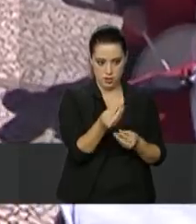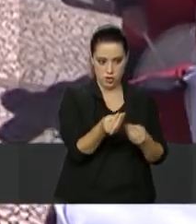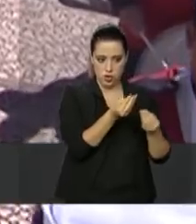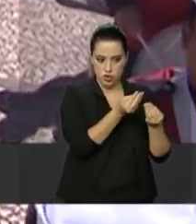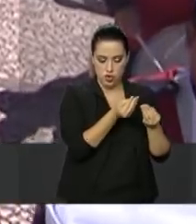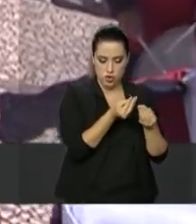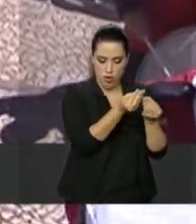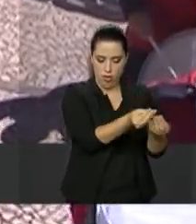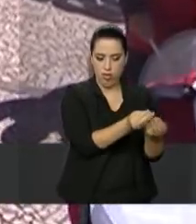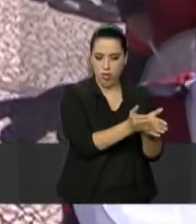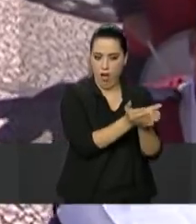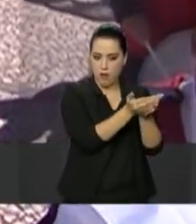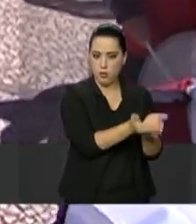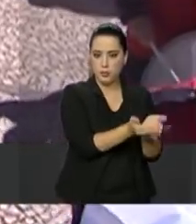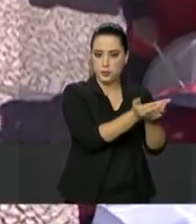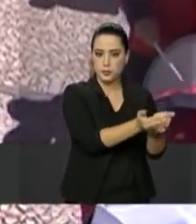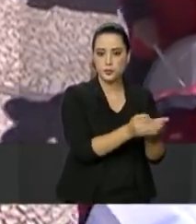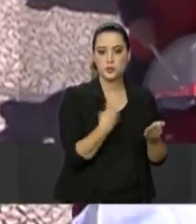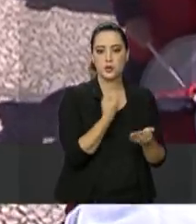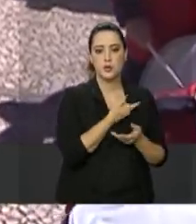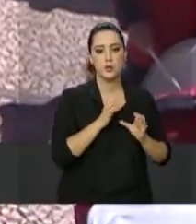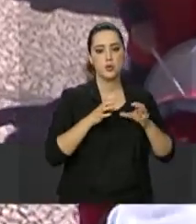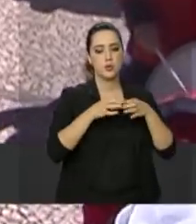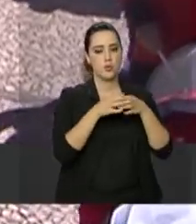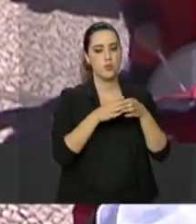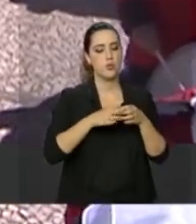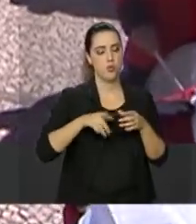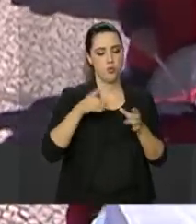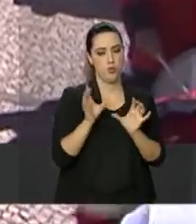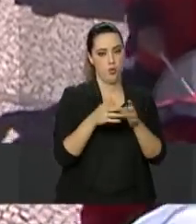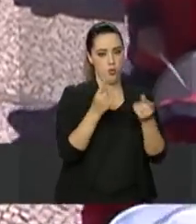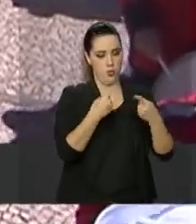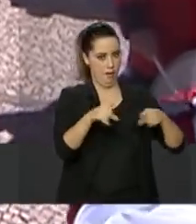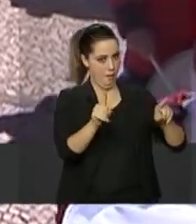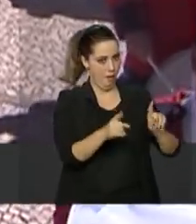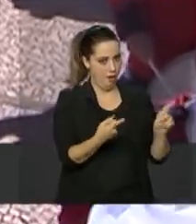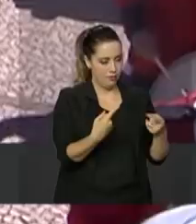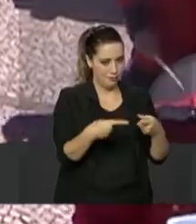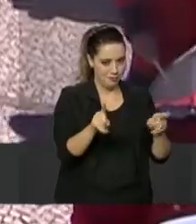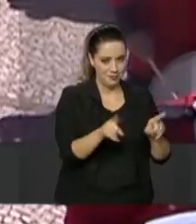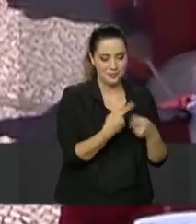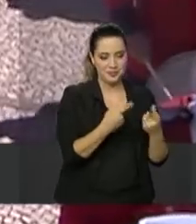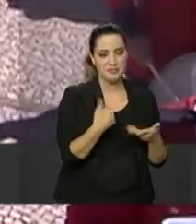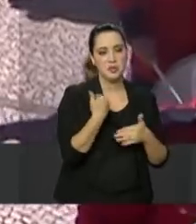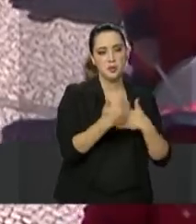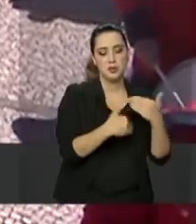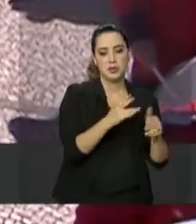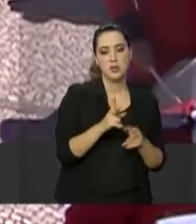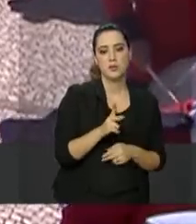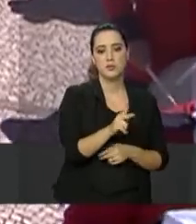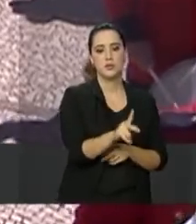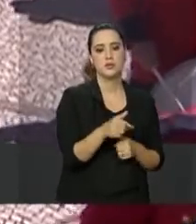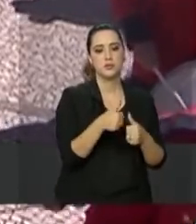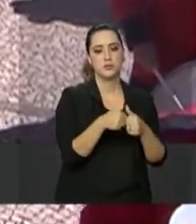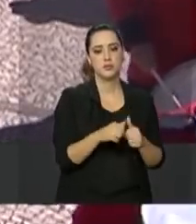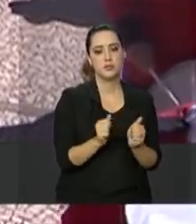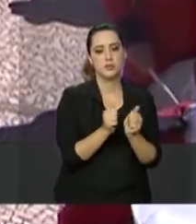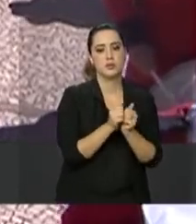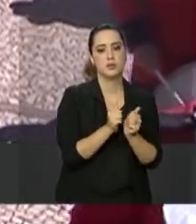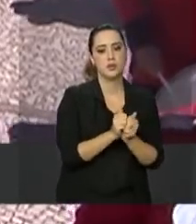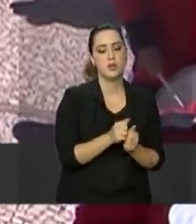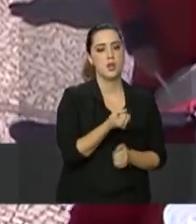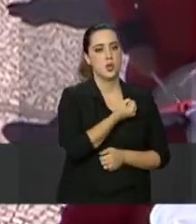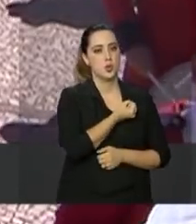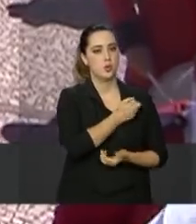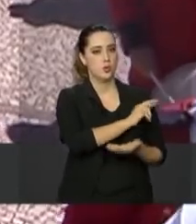esse navio e para a nossa banda marcial. E daí em diante ela passou a participar do número